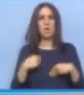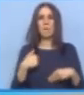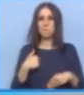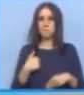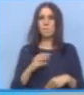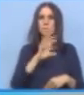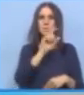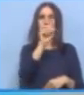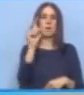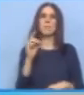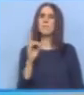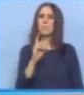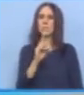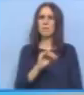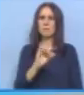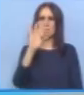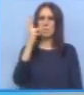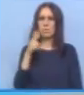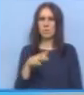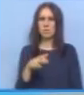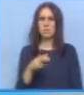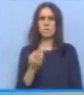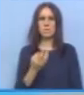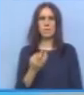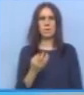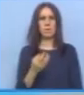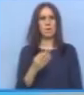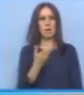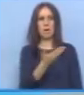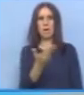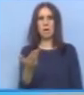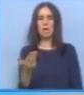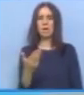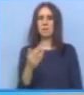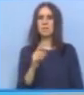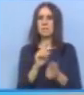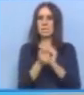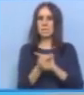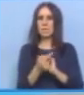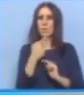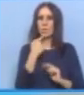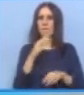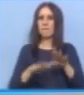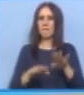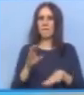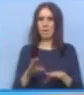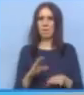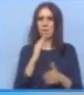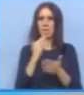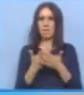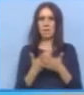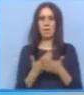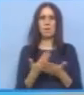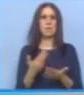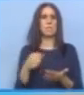muitos países, e na Bolívia também acontece, a ordem vigente às vezes perverte muita coisa, não é? E há